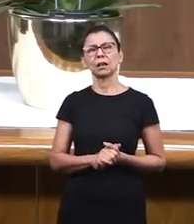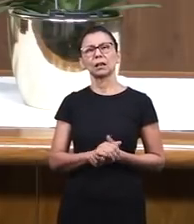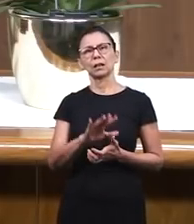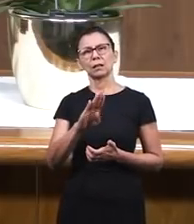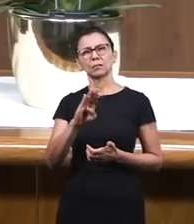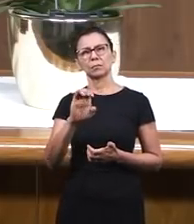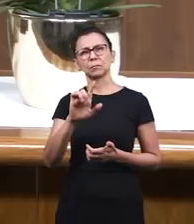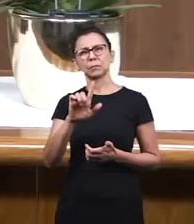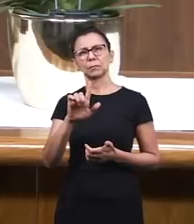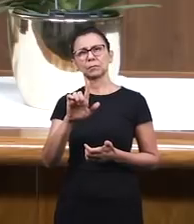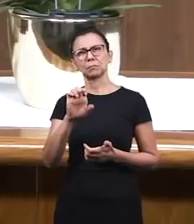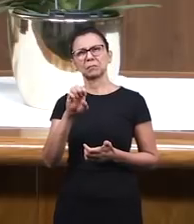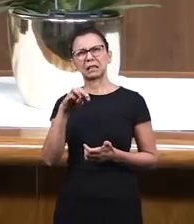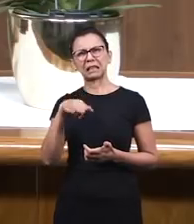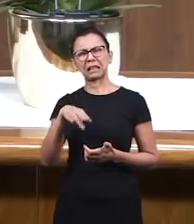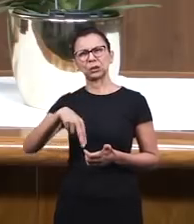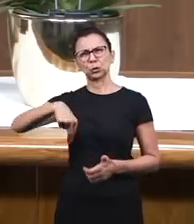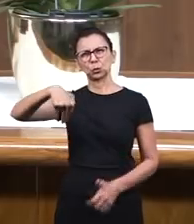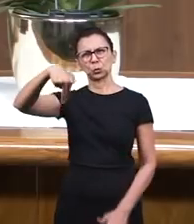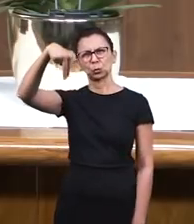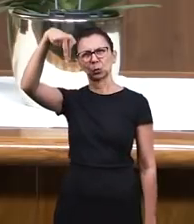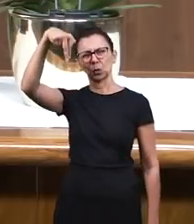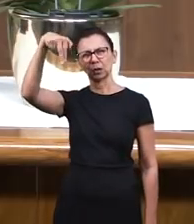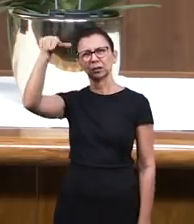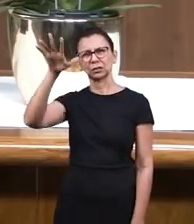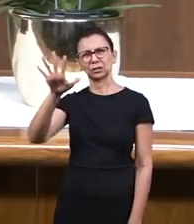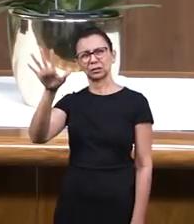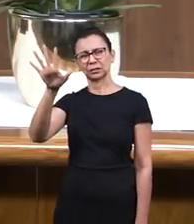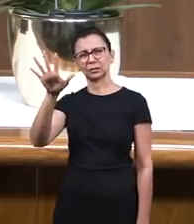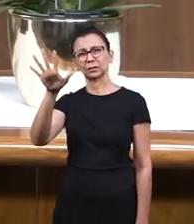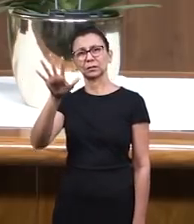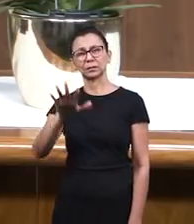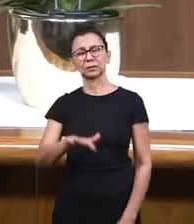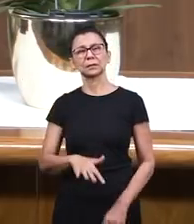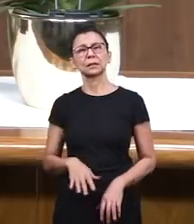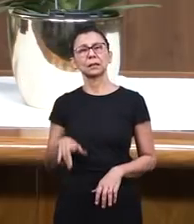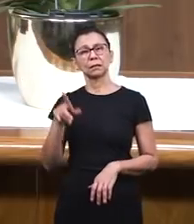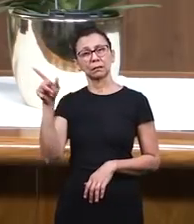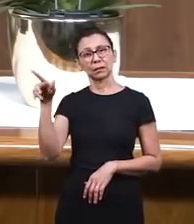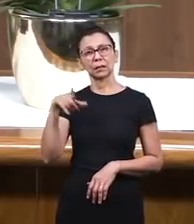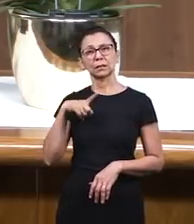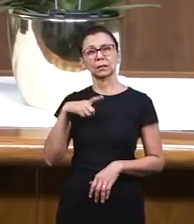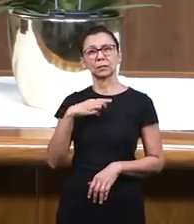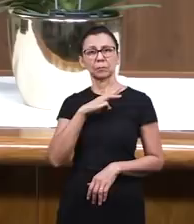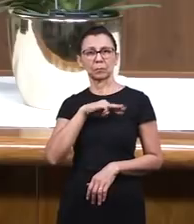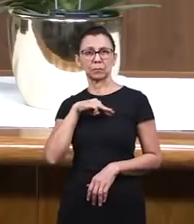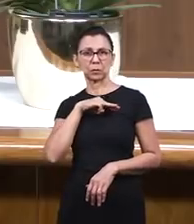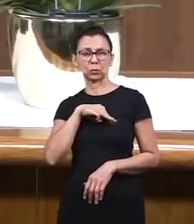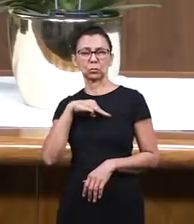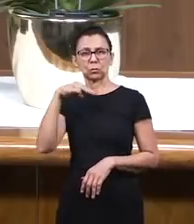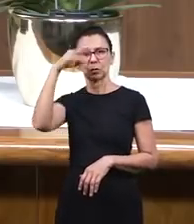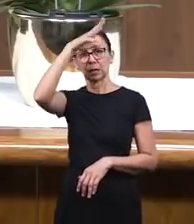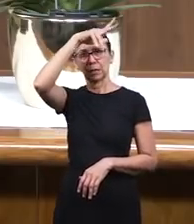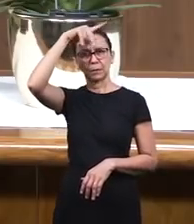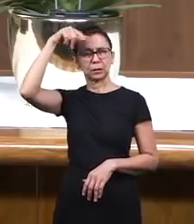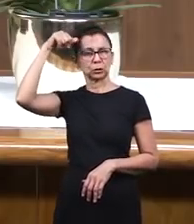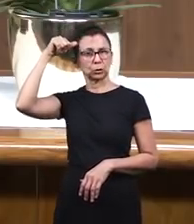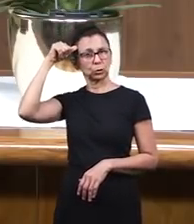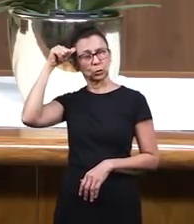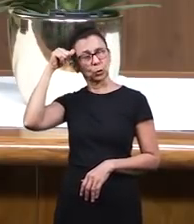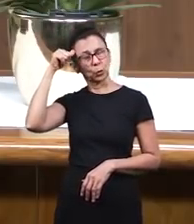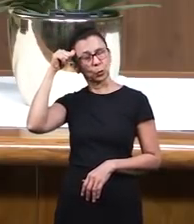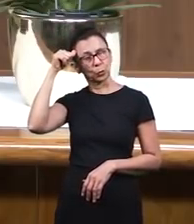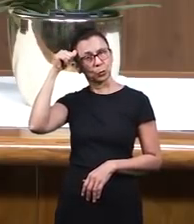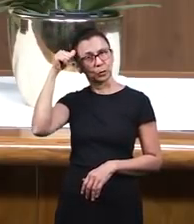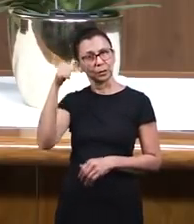lá no extremo norte do Pará, onde também fazemos aquele trabalho da Missão Amazônia. Nesse ano não houve condição por causa